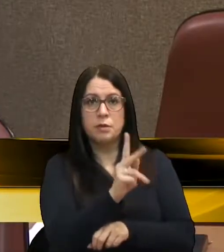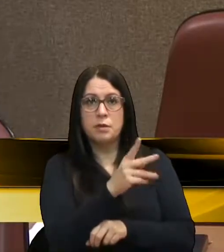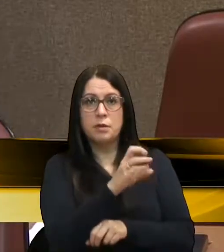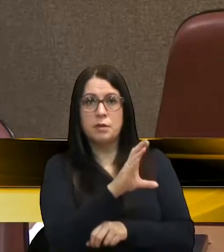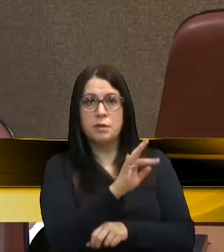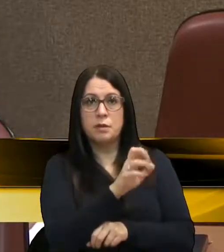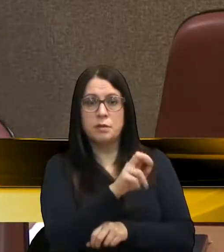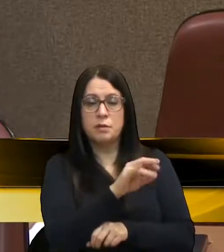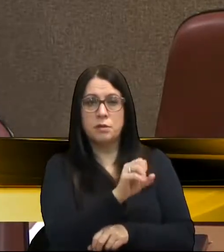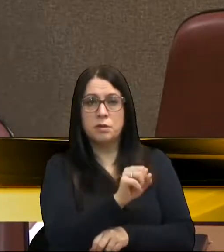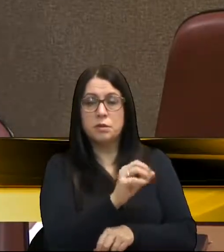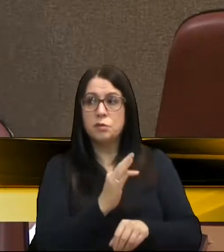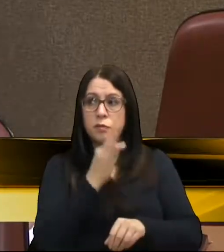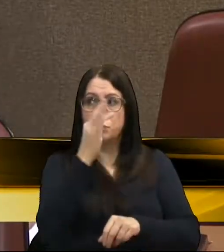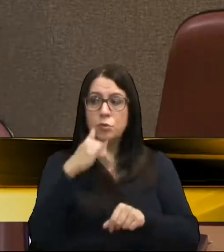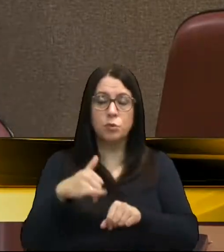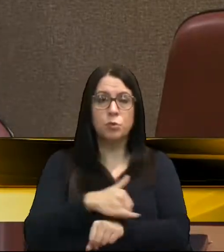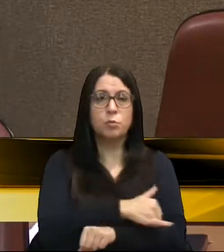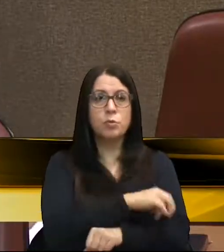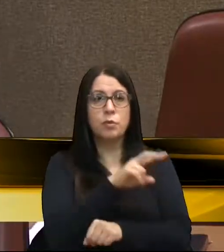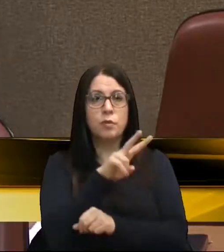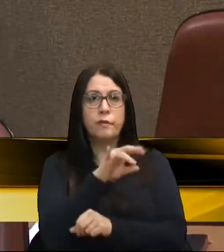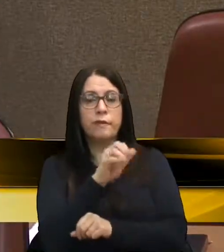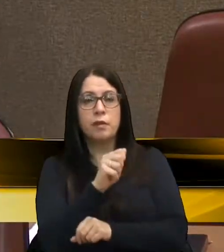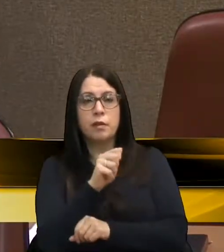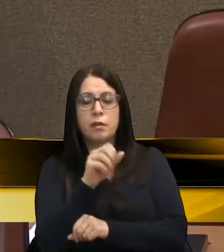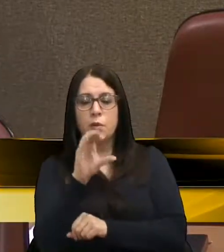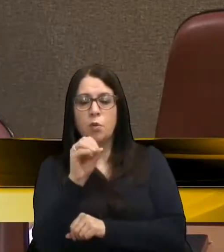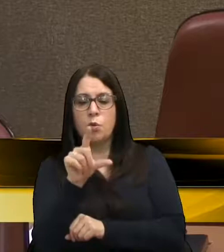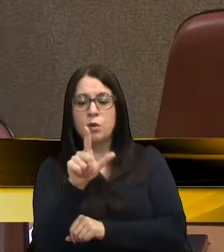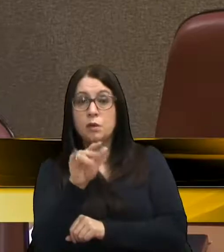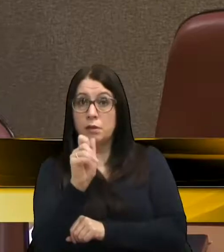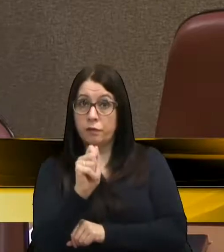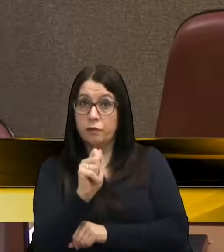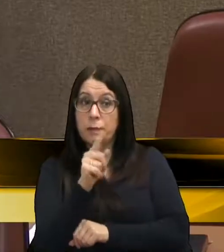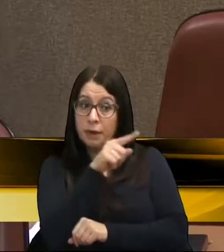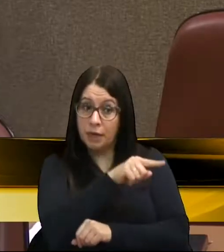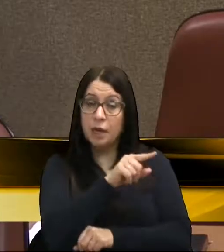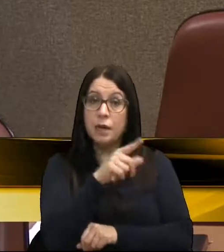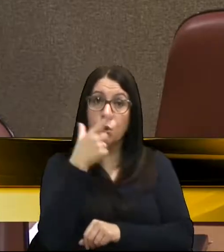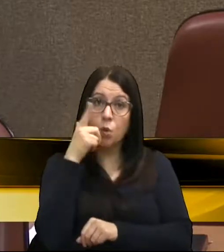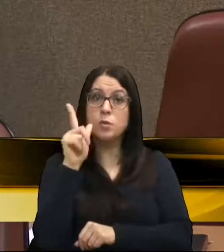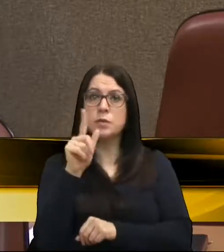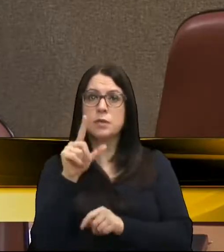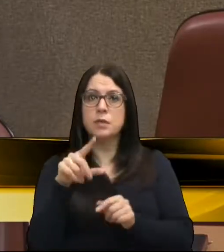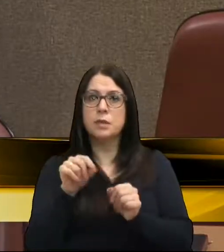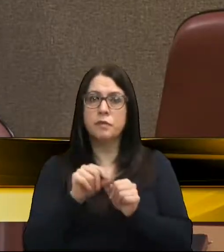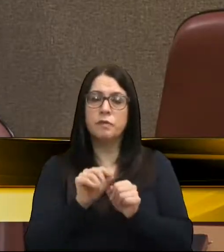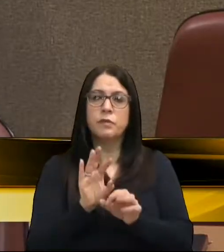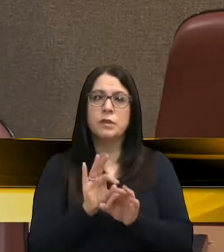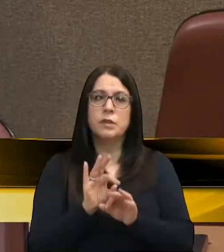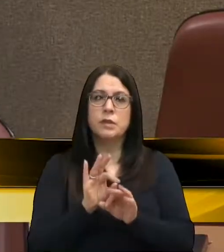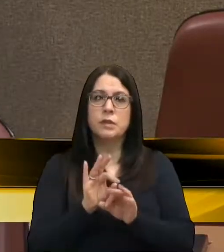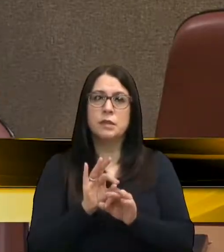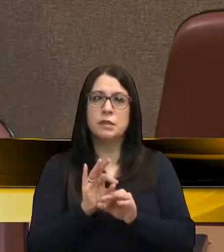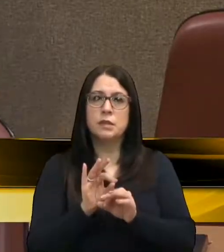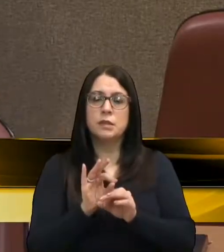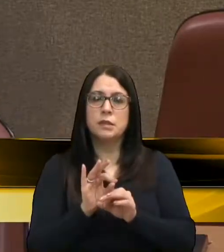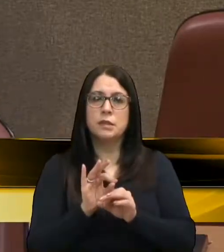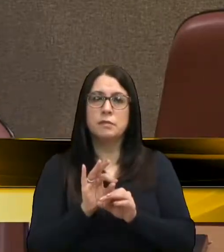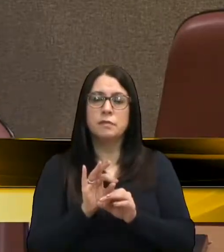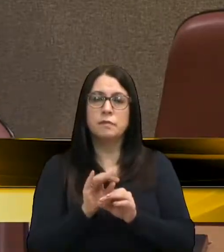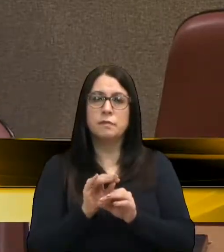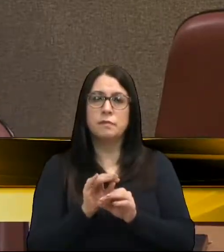do futuro aeroporto da Serra, em Vila Oliva, para que ali se edifique, se conceba, se erga um